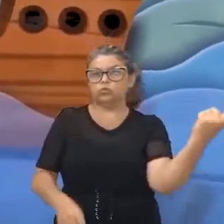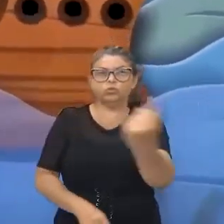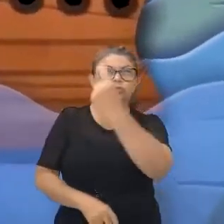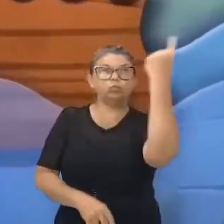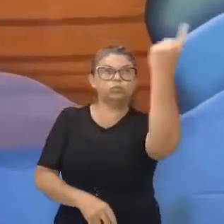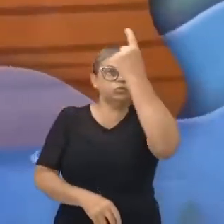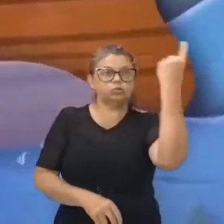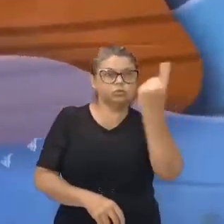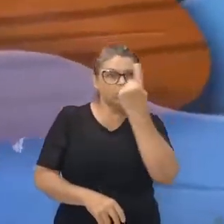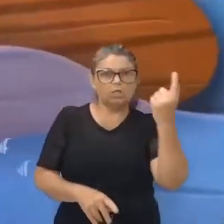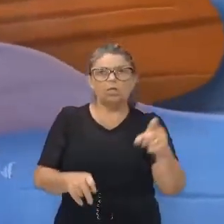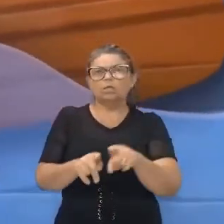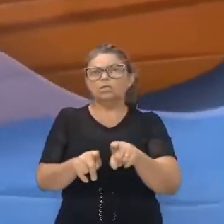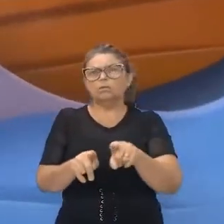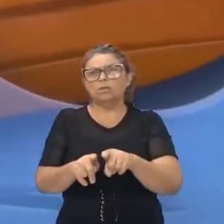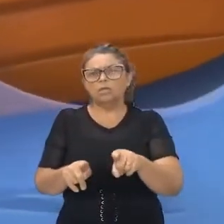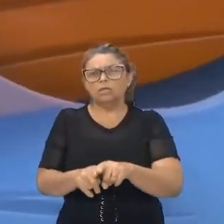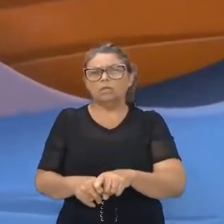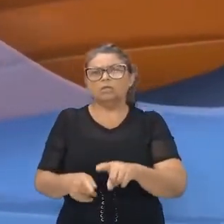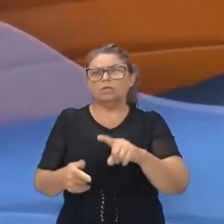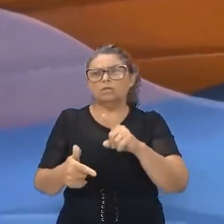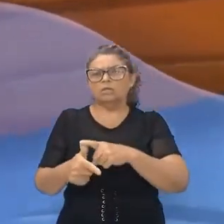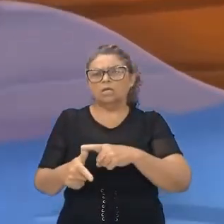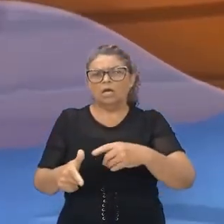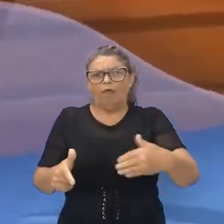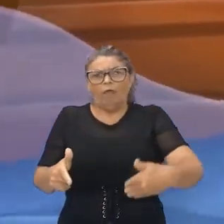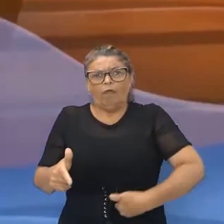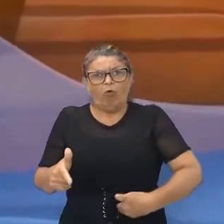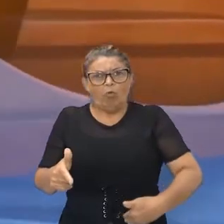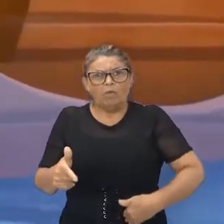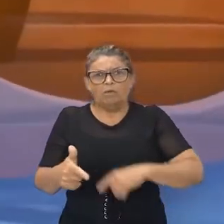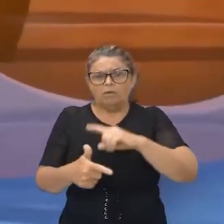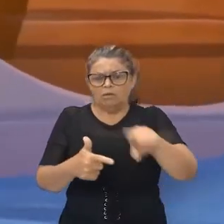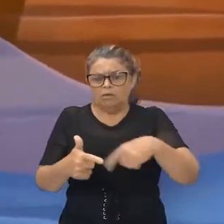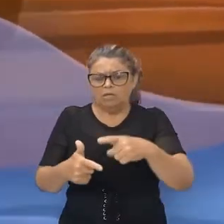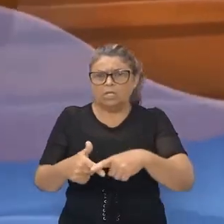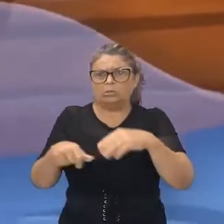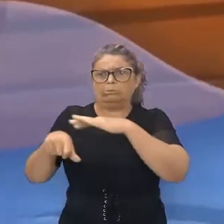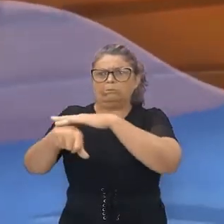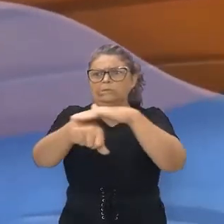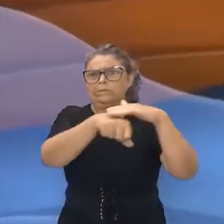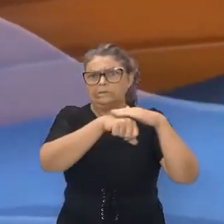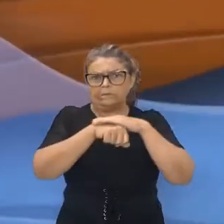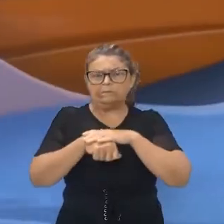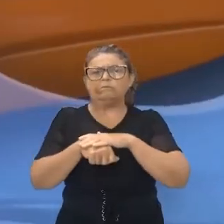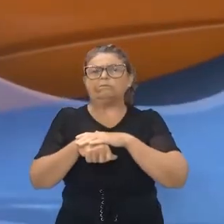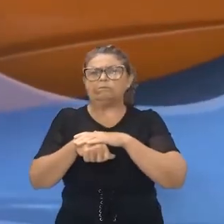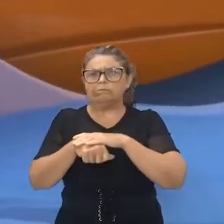a fome, a doença e a sede no interior dos navios.